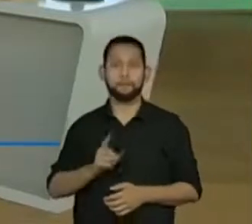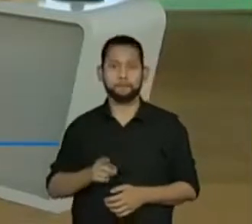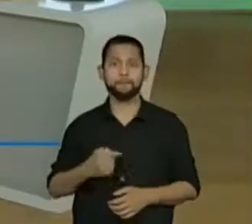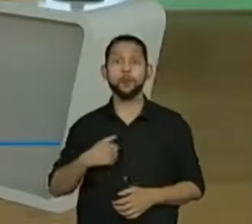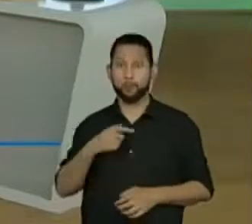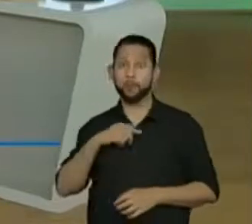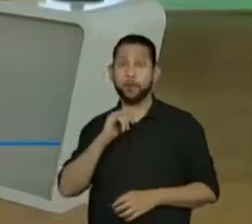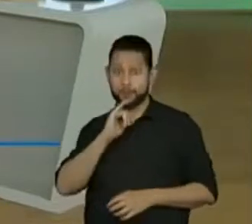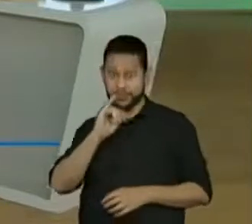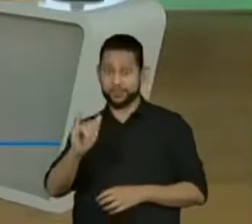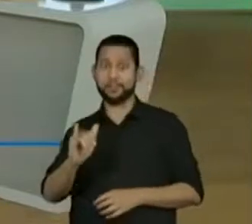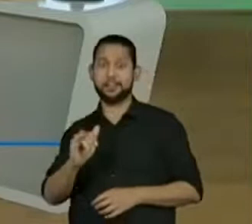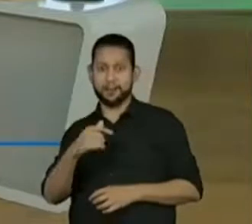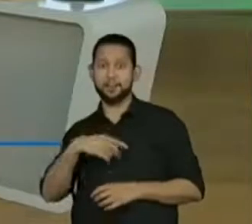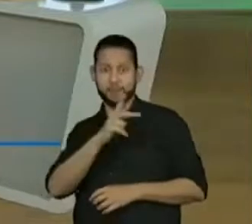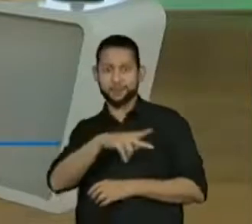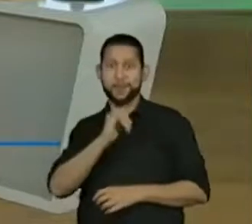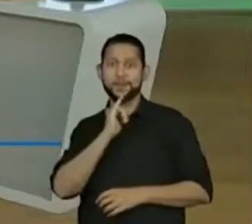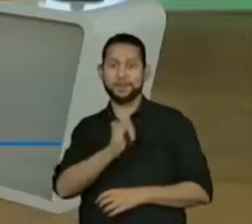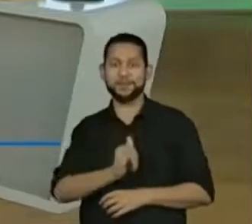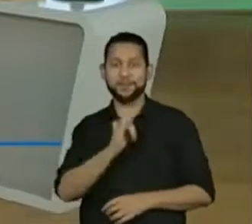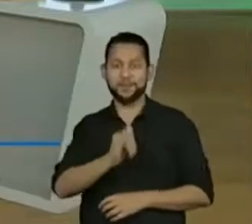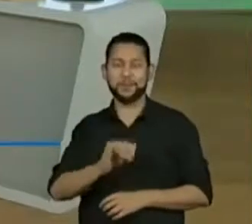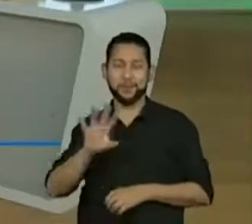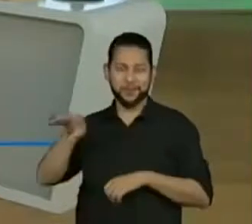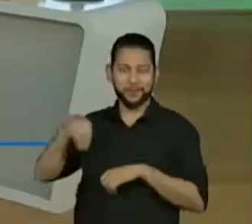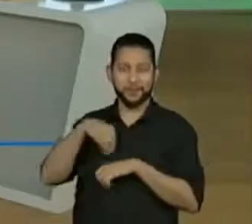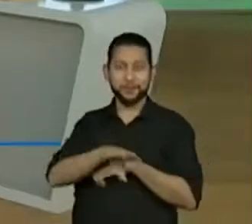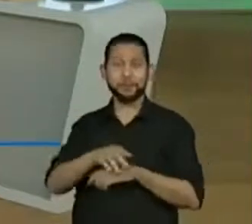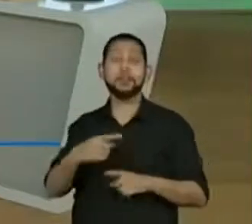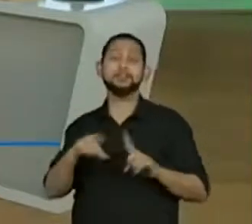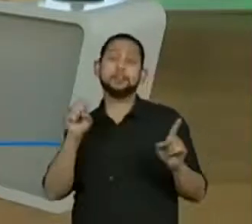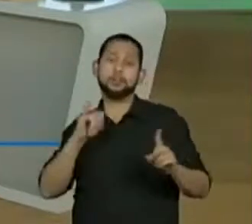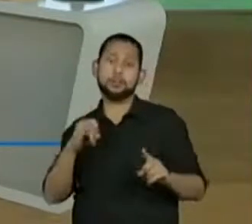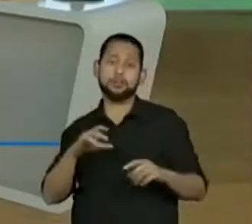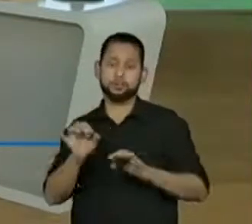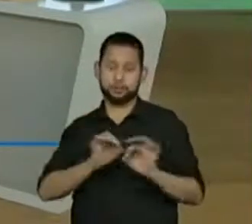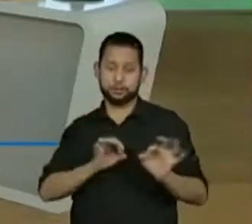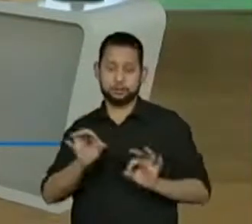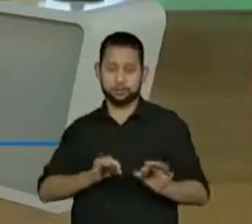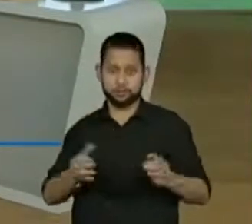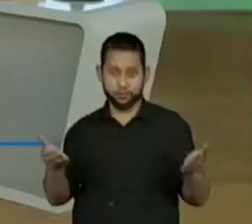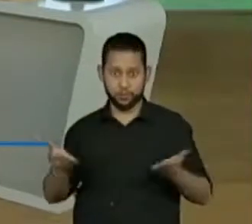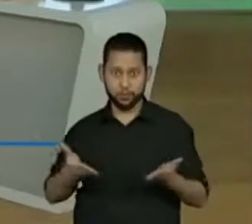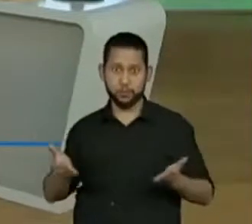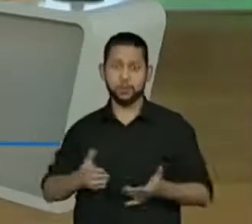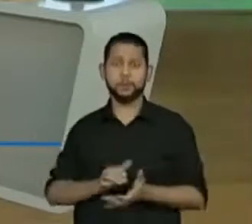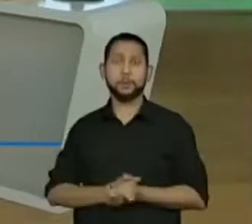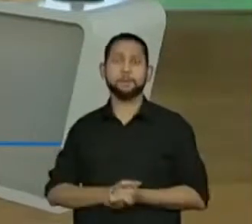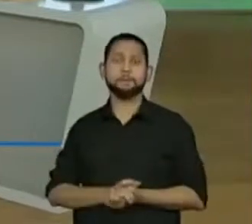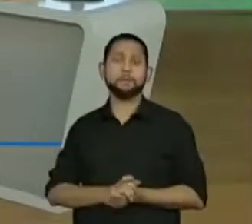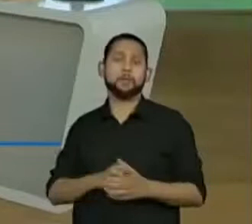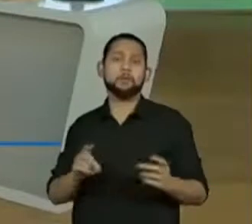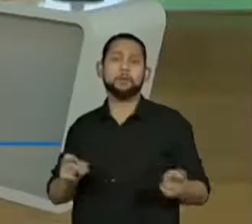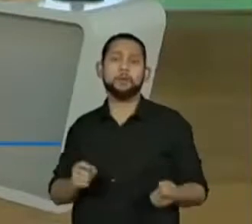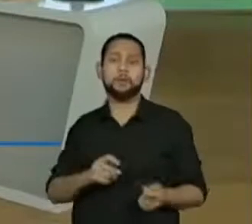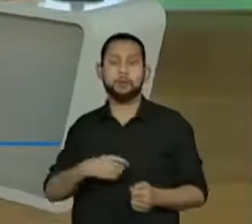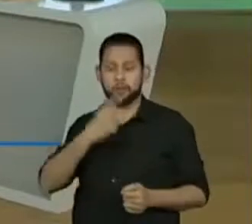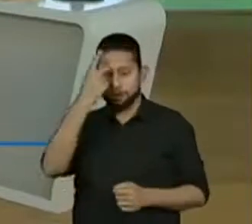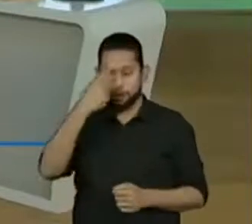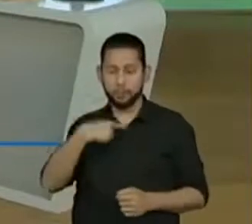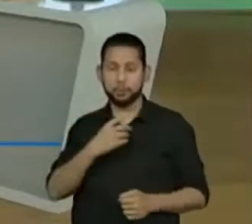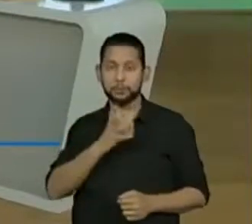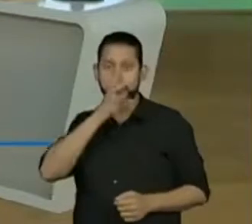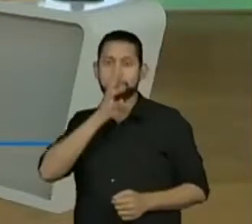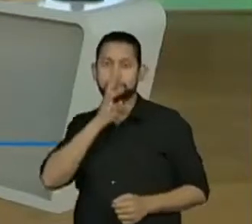vou passar isso para eles mas é assim quando a quando a gente faz a organização viu galerinha não foi assim não